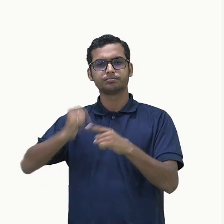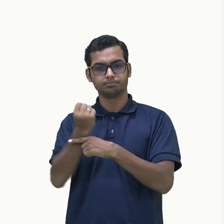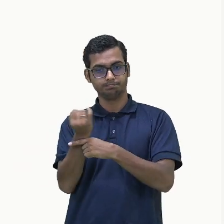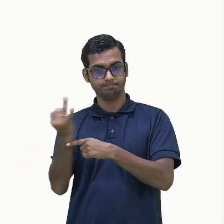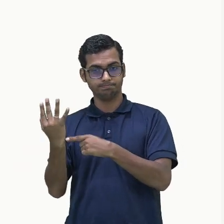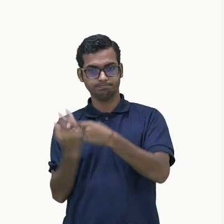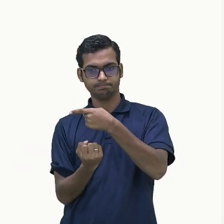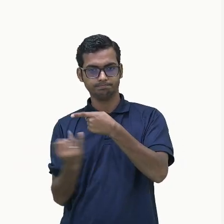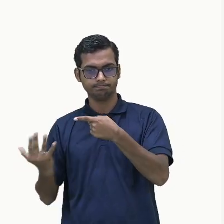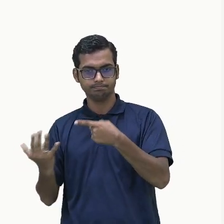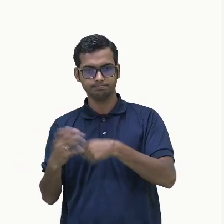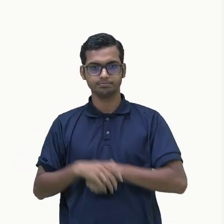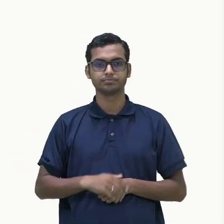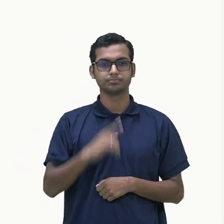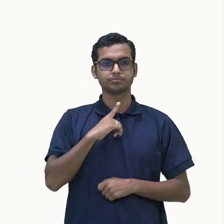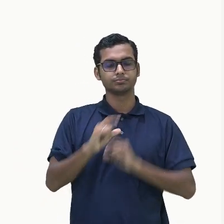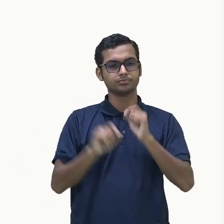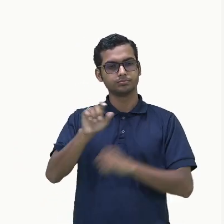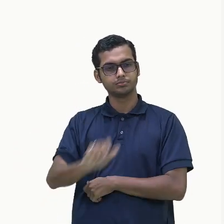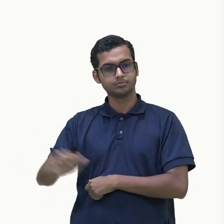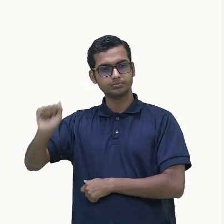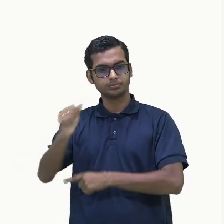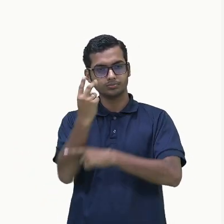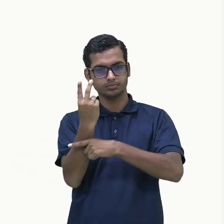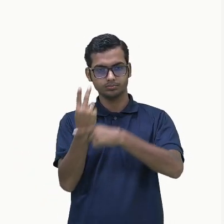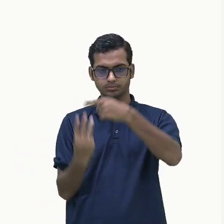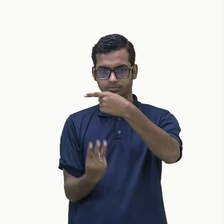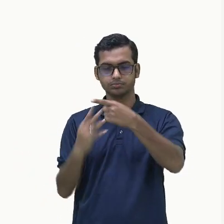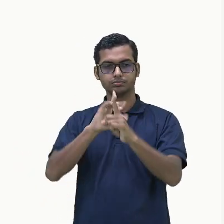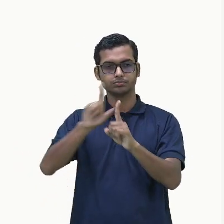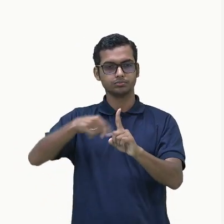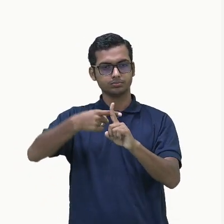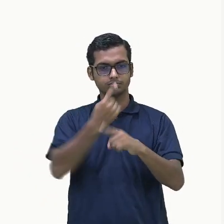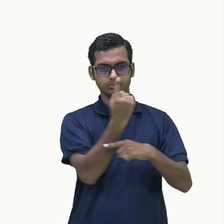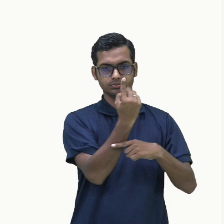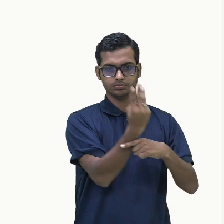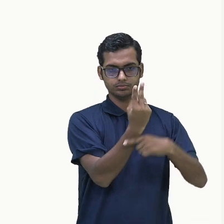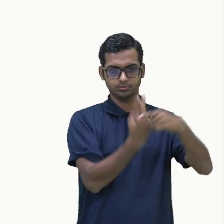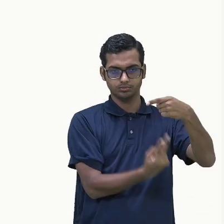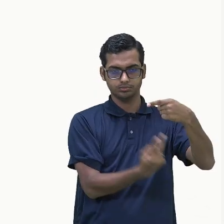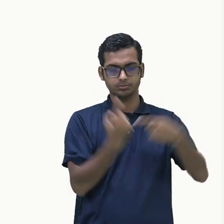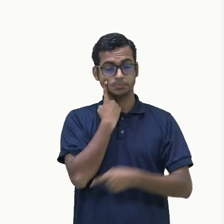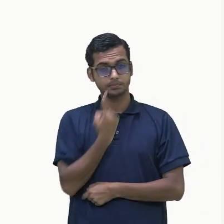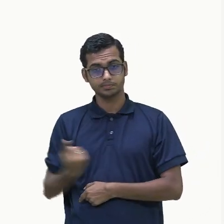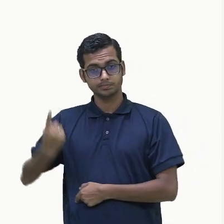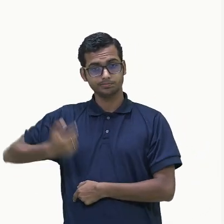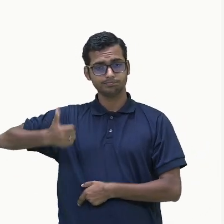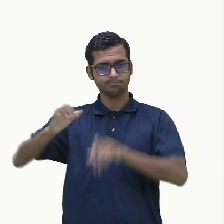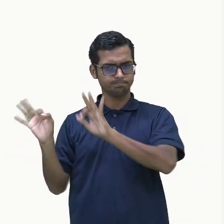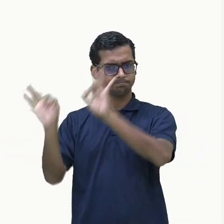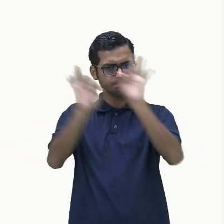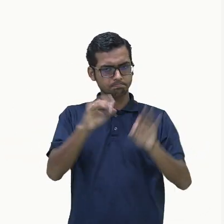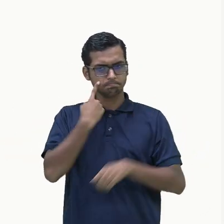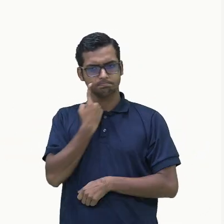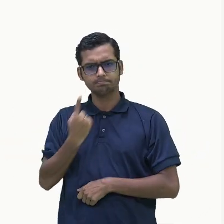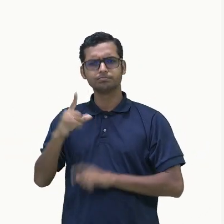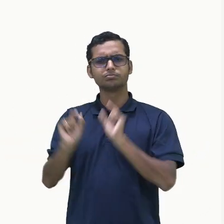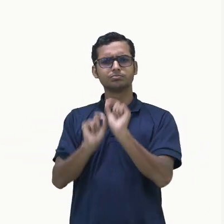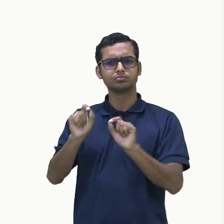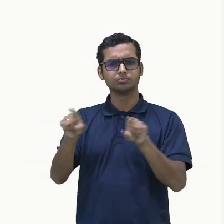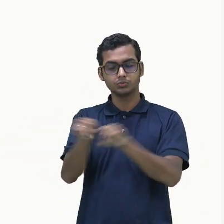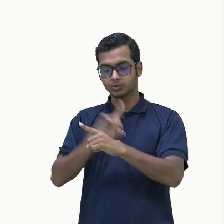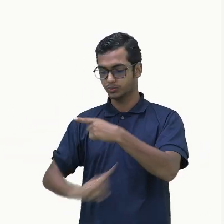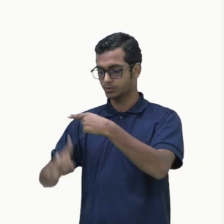fração 3/2. Como é que eu faço? A primeira coisa que eu vou olhar é se os denominadores são iguais. São